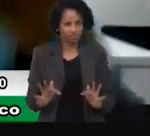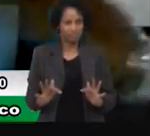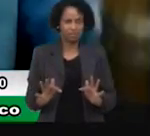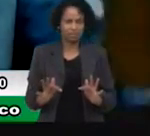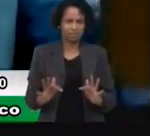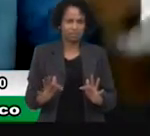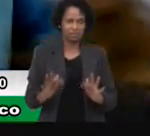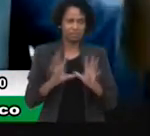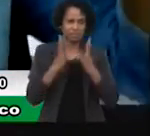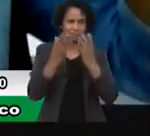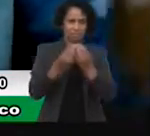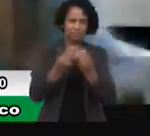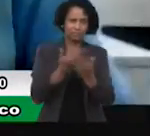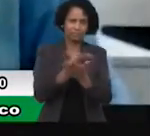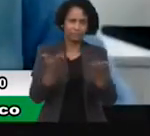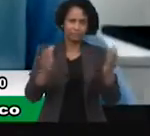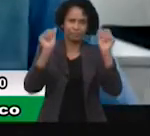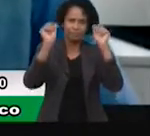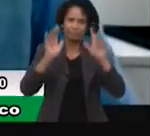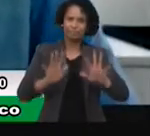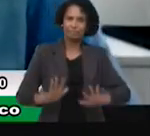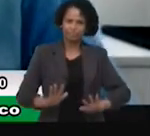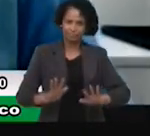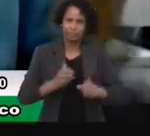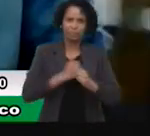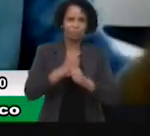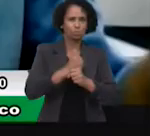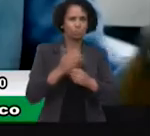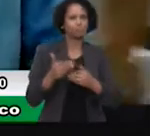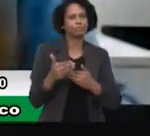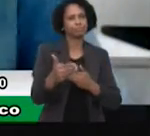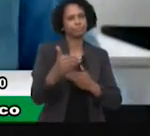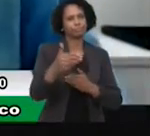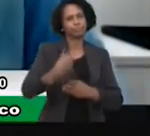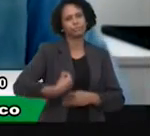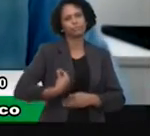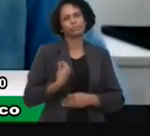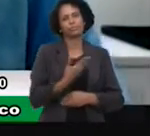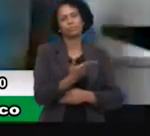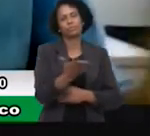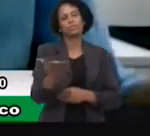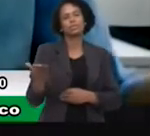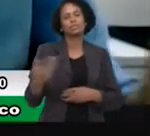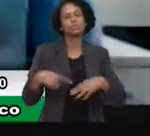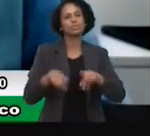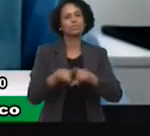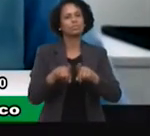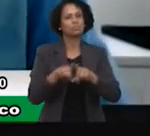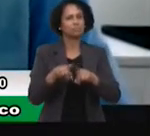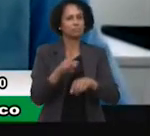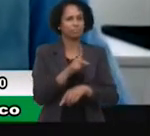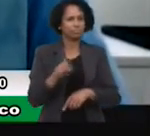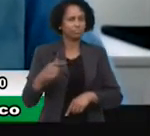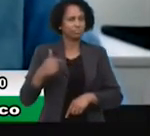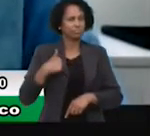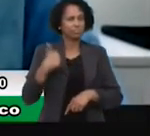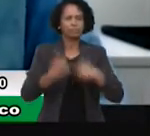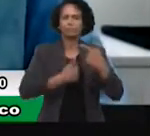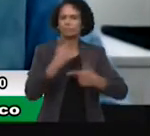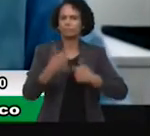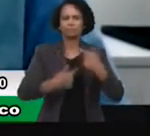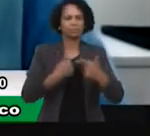abençoada nesse ano que entra e nos próximos anos da vida de vocês. E só digo, presidente, vou continuar com o meu trabalho, como já